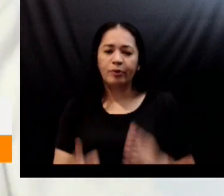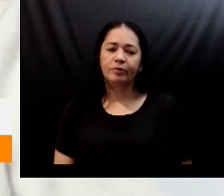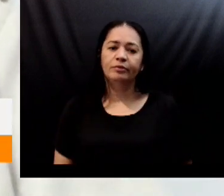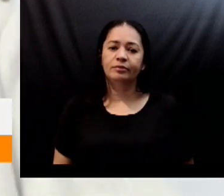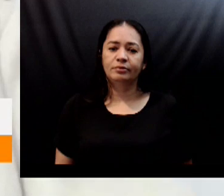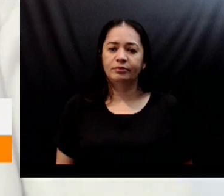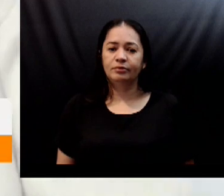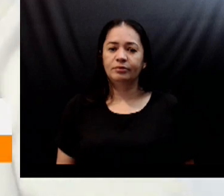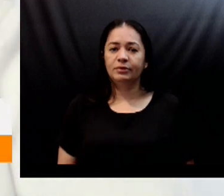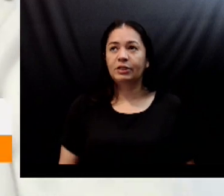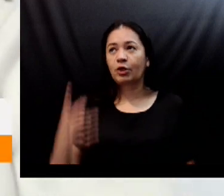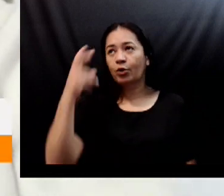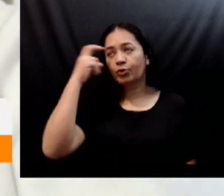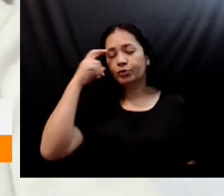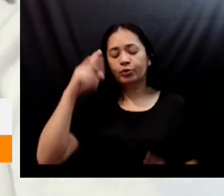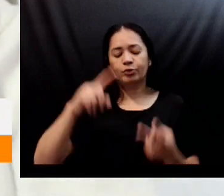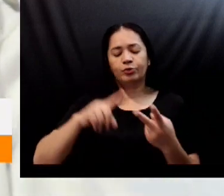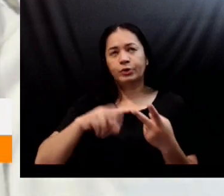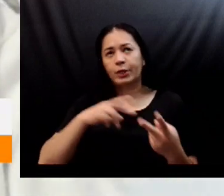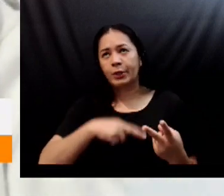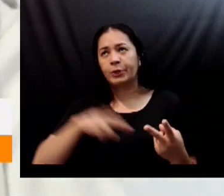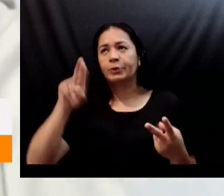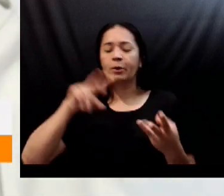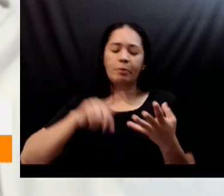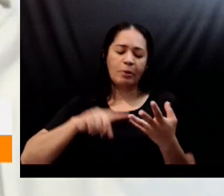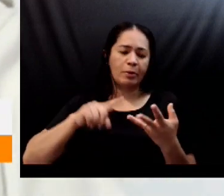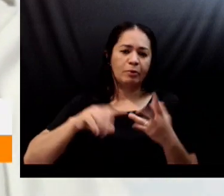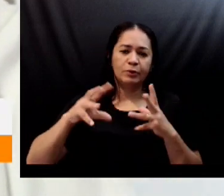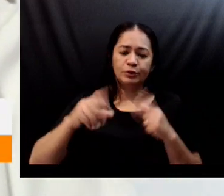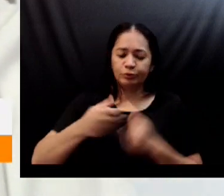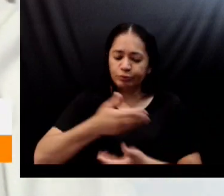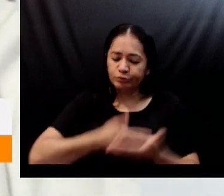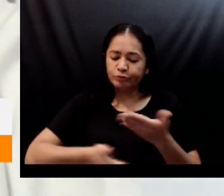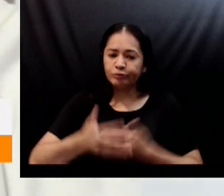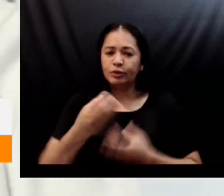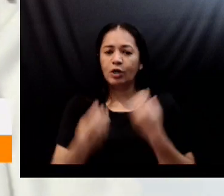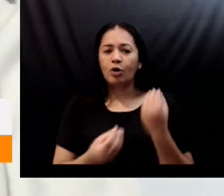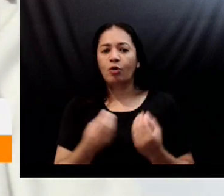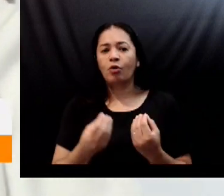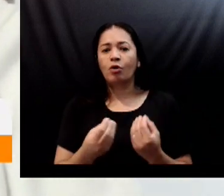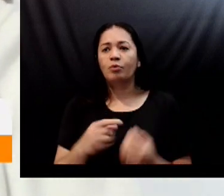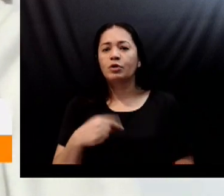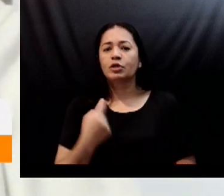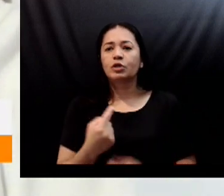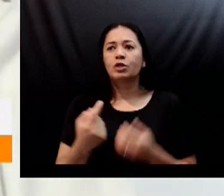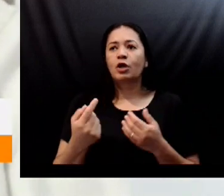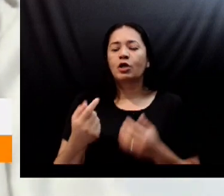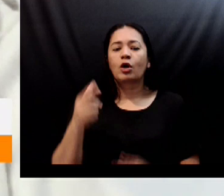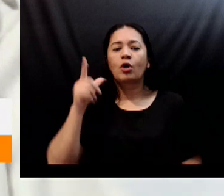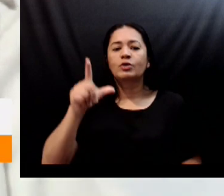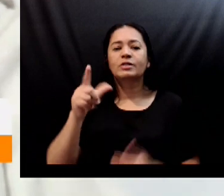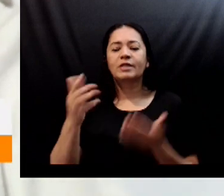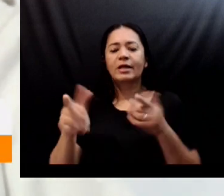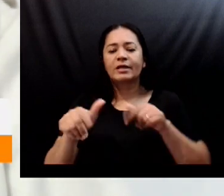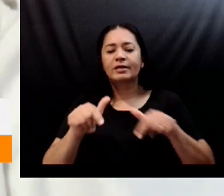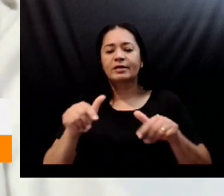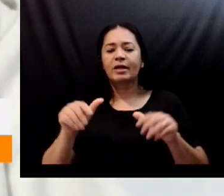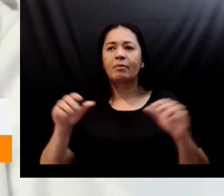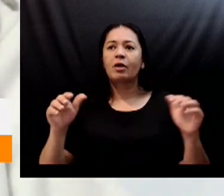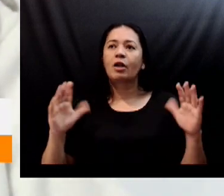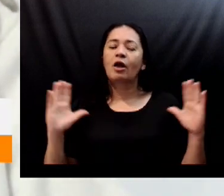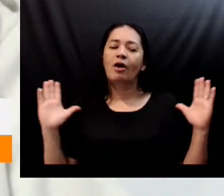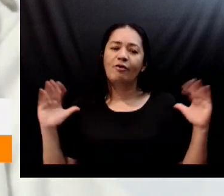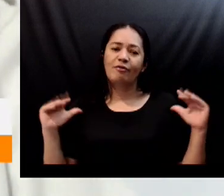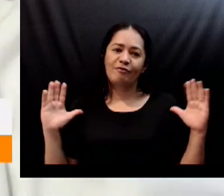tem religião, tem tudo, como a gente lida com o ócio. A gente tem uma palavrinha no nosso país que é muito usado, principalmente